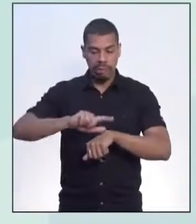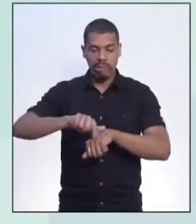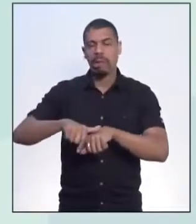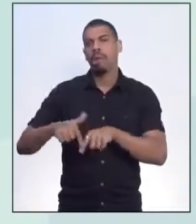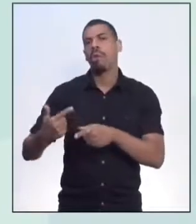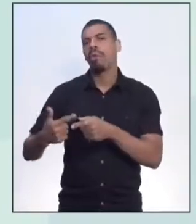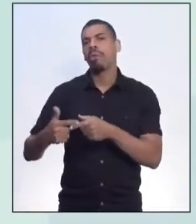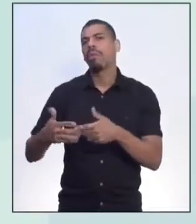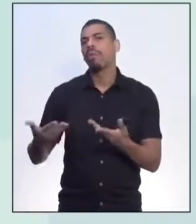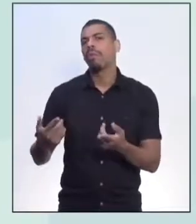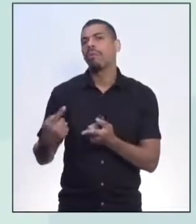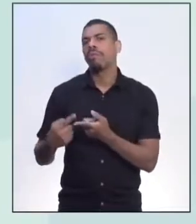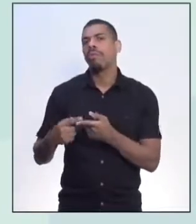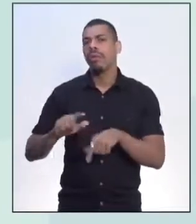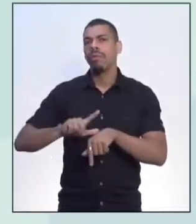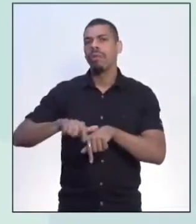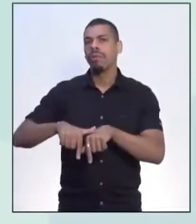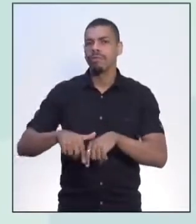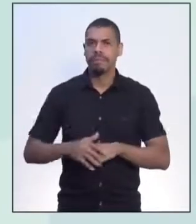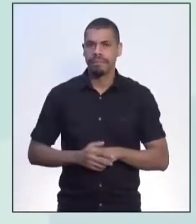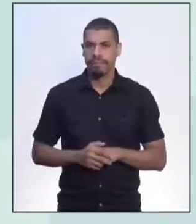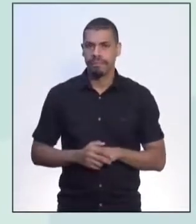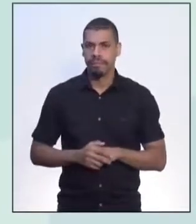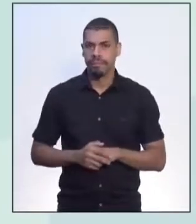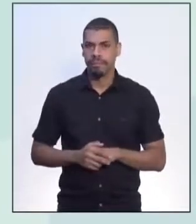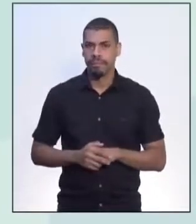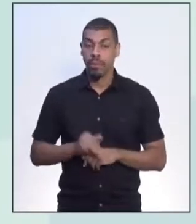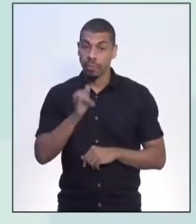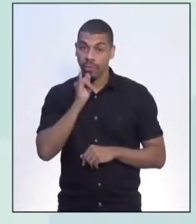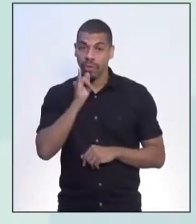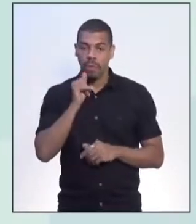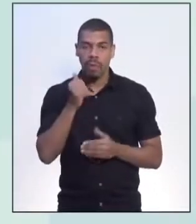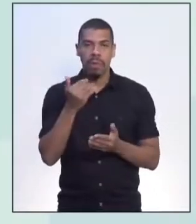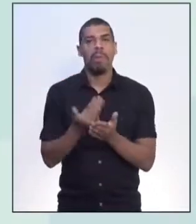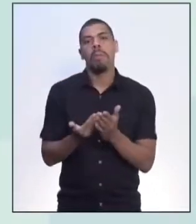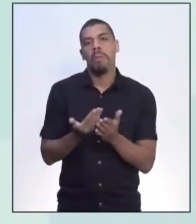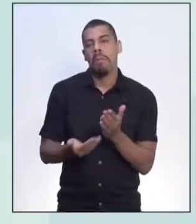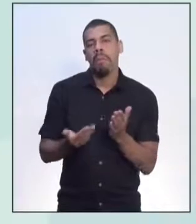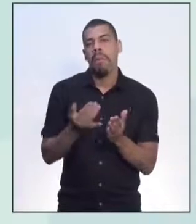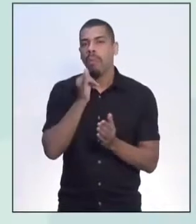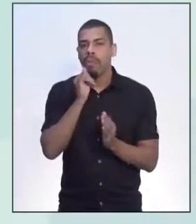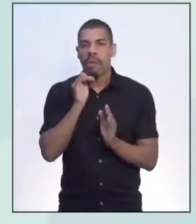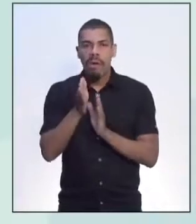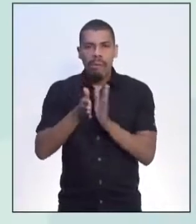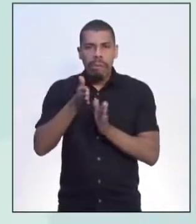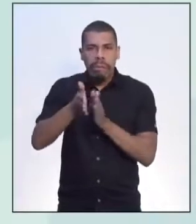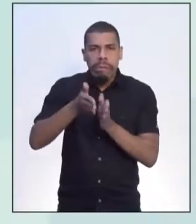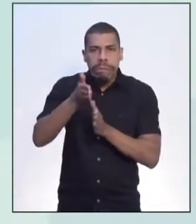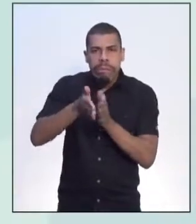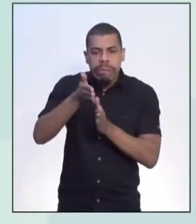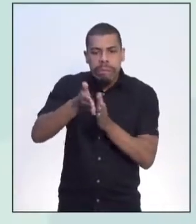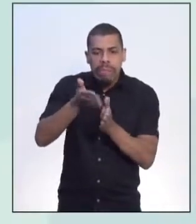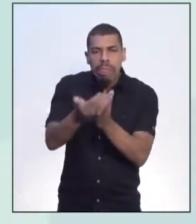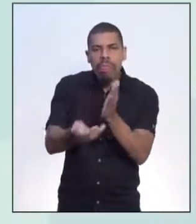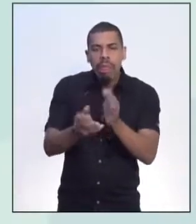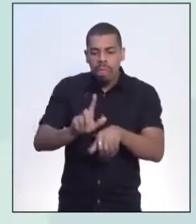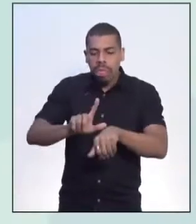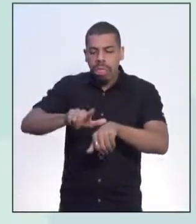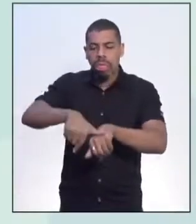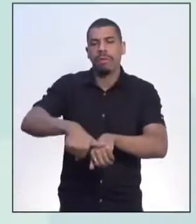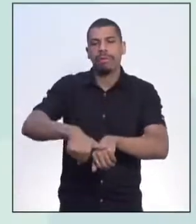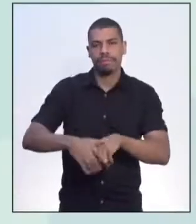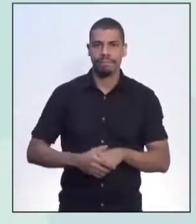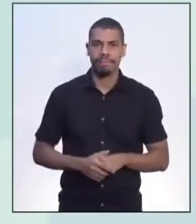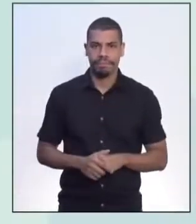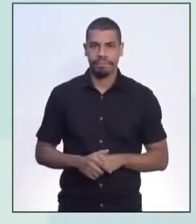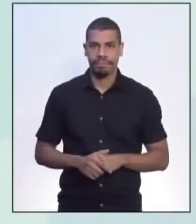quê? Essa é a causa. Qual foi o efeito? Ele perdeu o trem porque ele chegou atrasado. Causa e efeito.